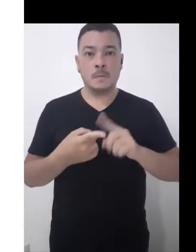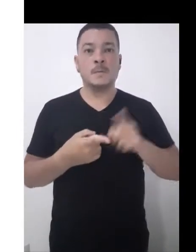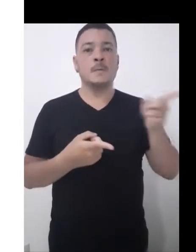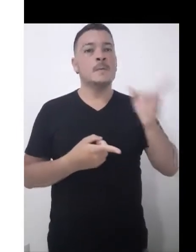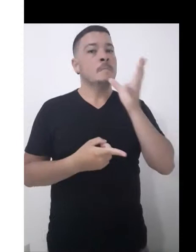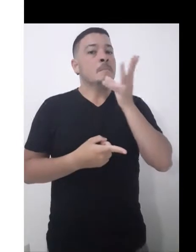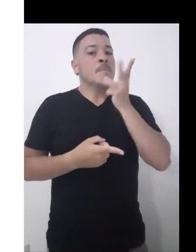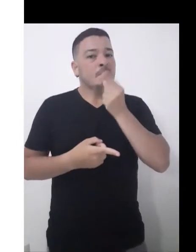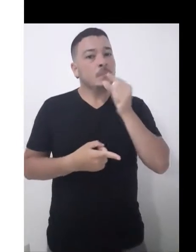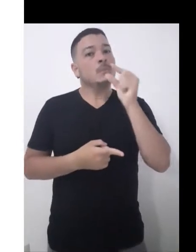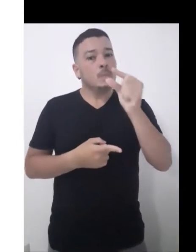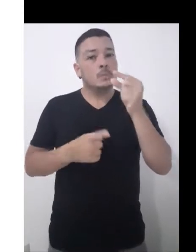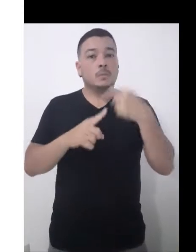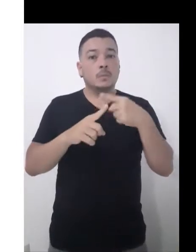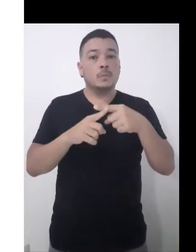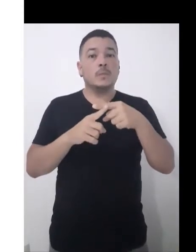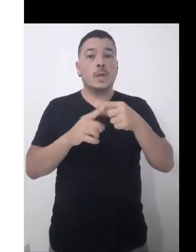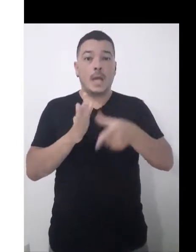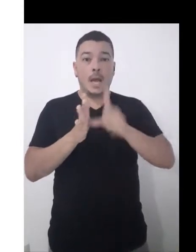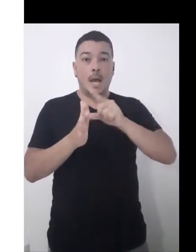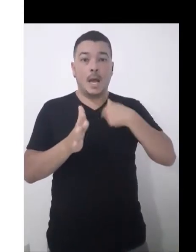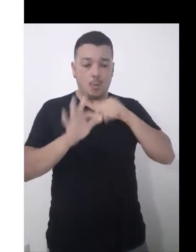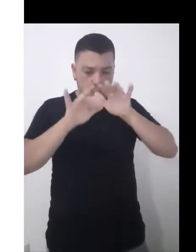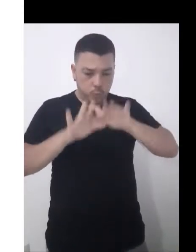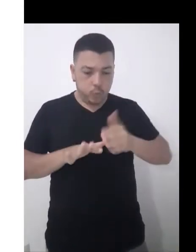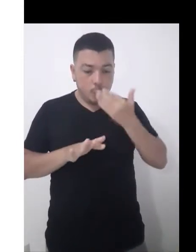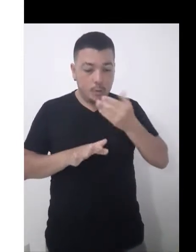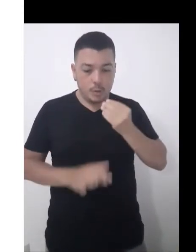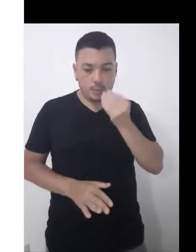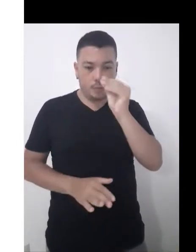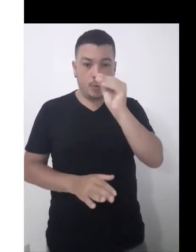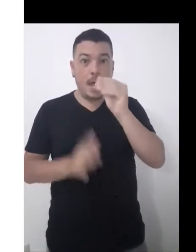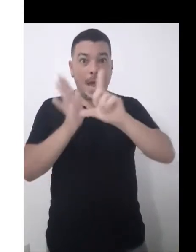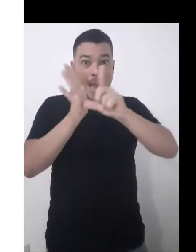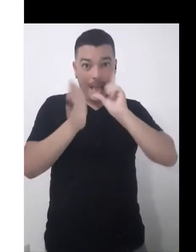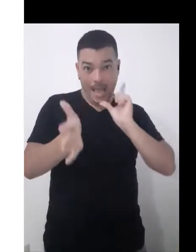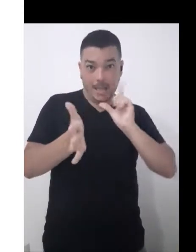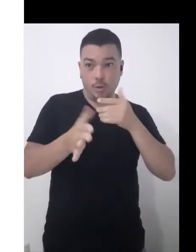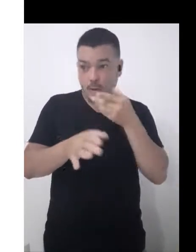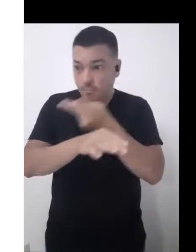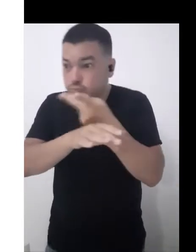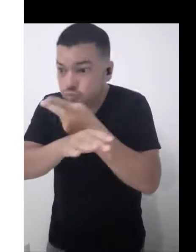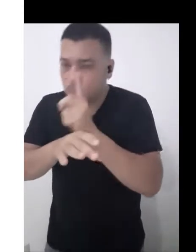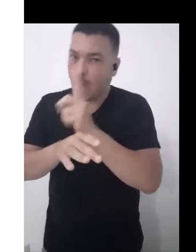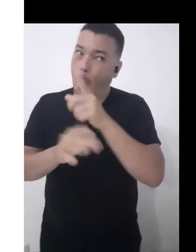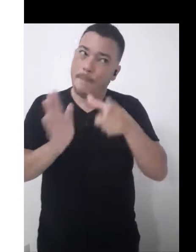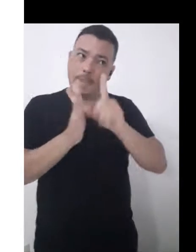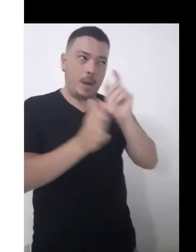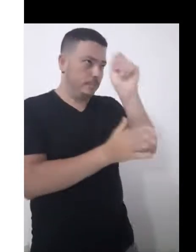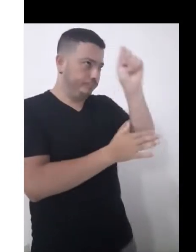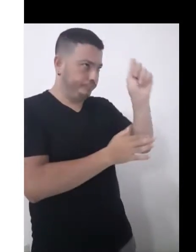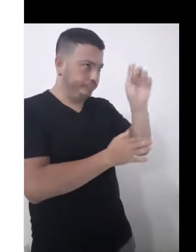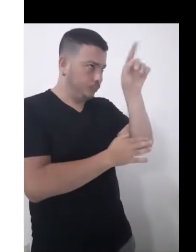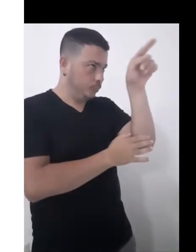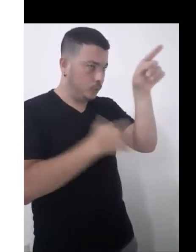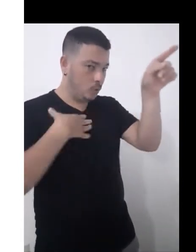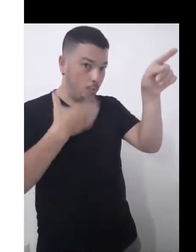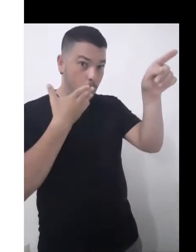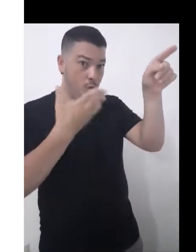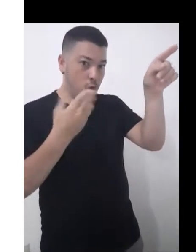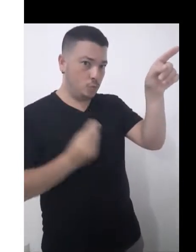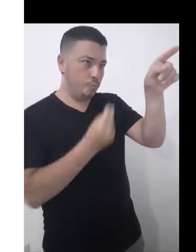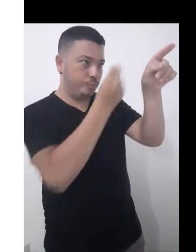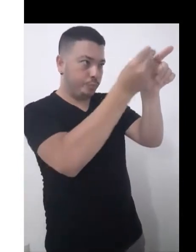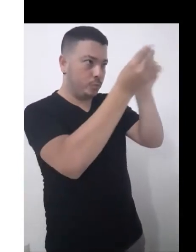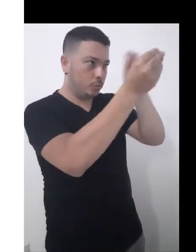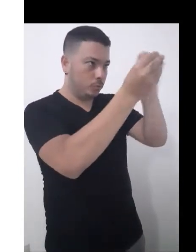atraso maior, fica um pouco mais demorado, mas garante uma segurança maior no envio de dados. Normalmente, os computadores de mesa também, né, os